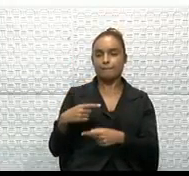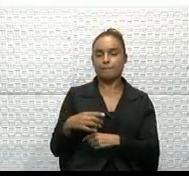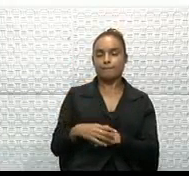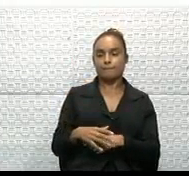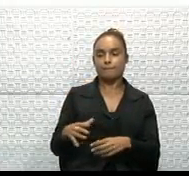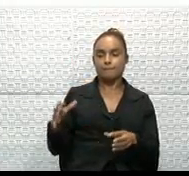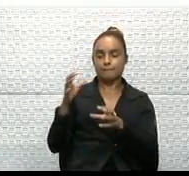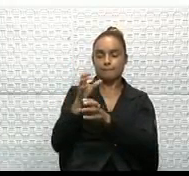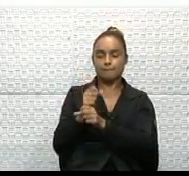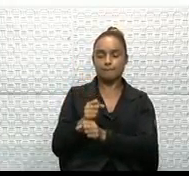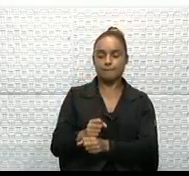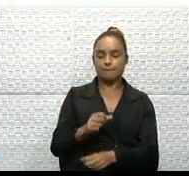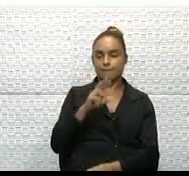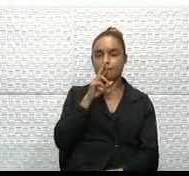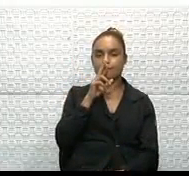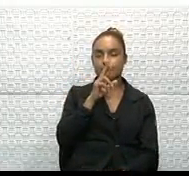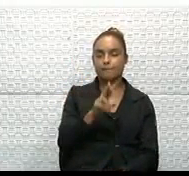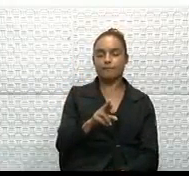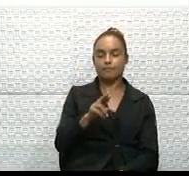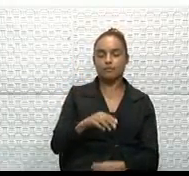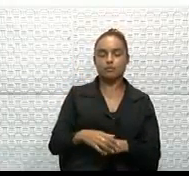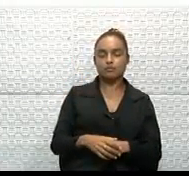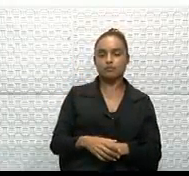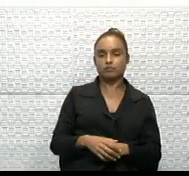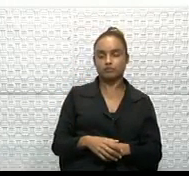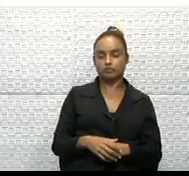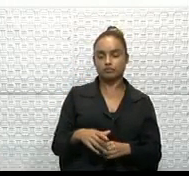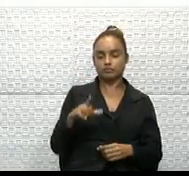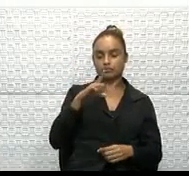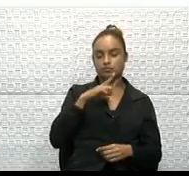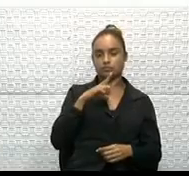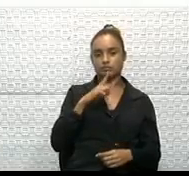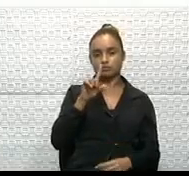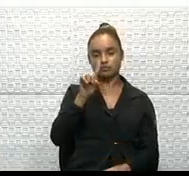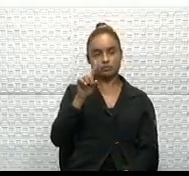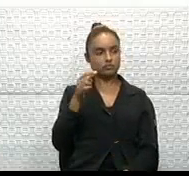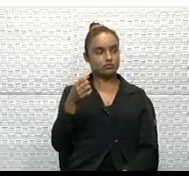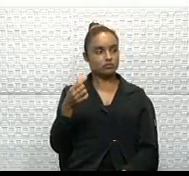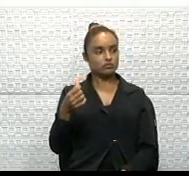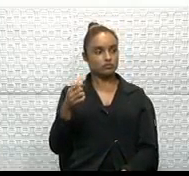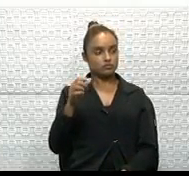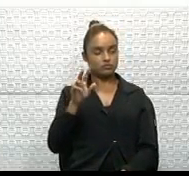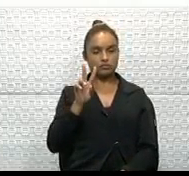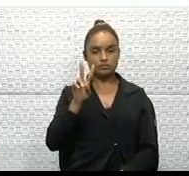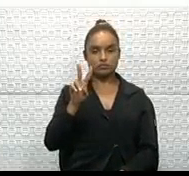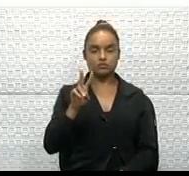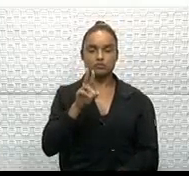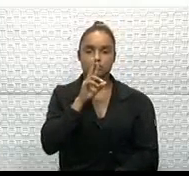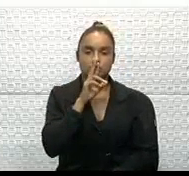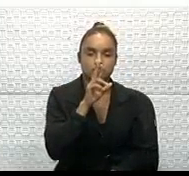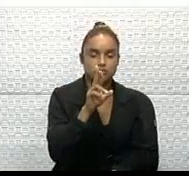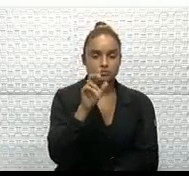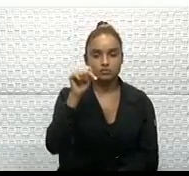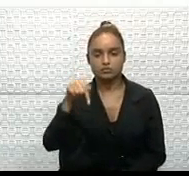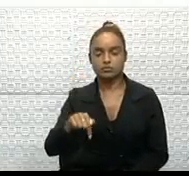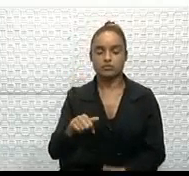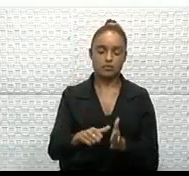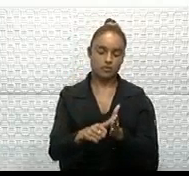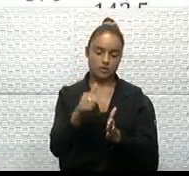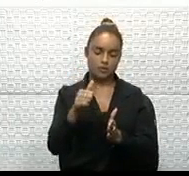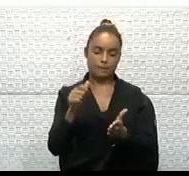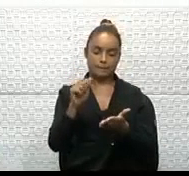e depois somamos os resultados, obtendo então 162 como resposta para essa primeira